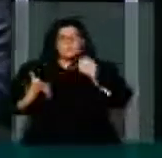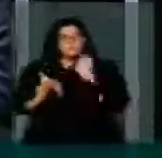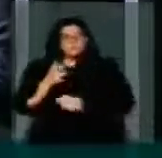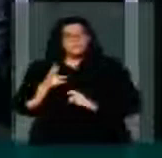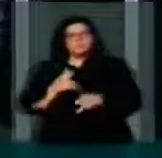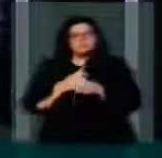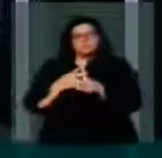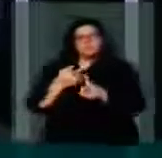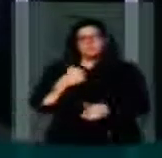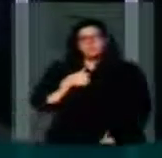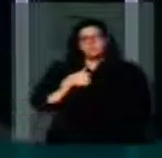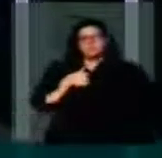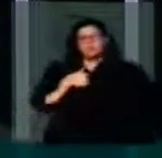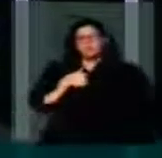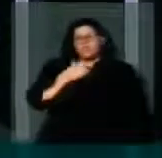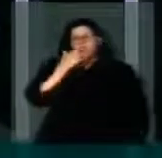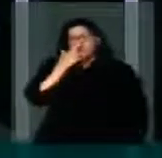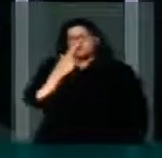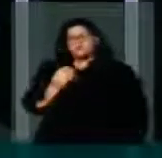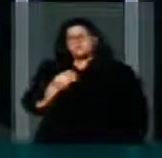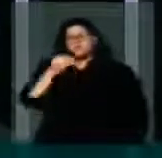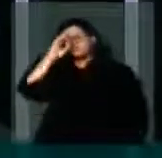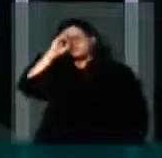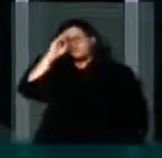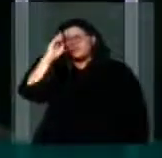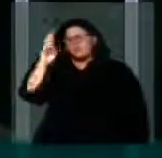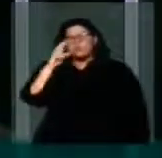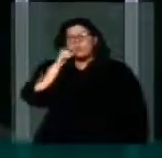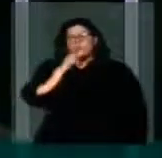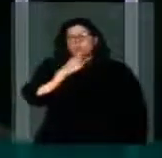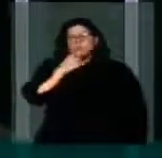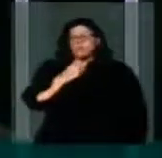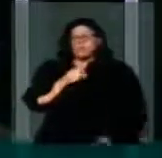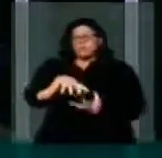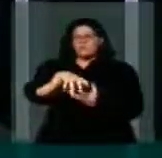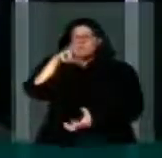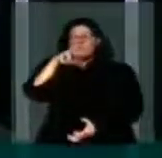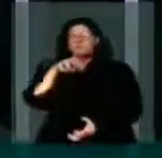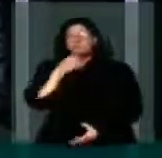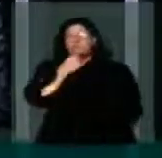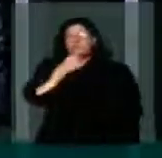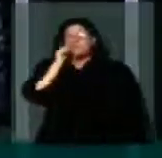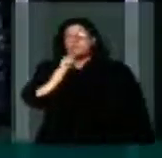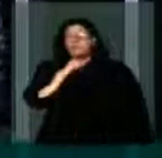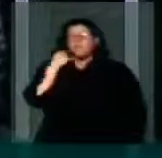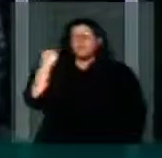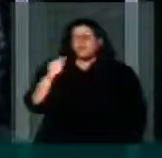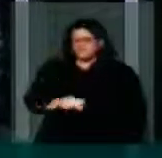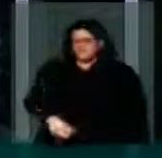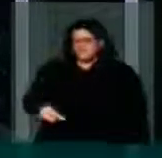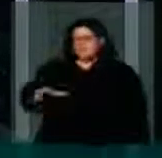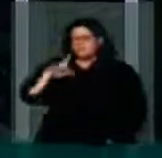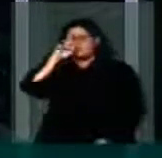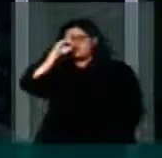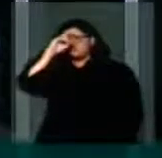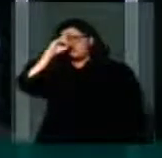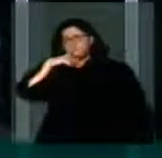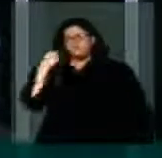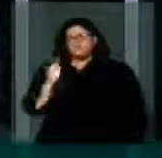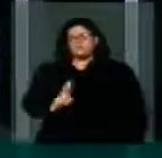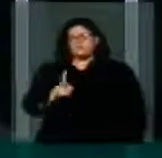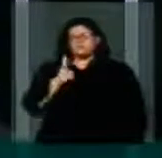muitas crianças, muitos senhores, senhoras, idosos, homens e mulheres morrem nas portas dos